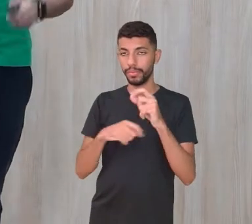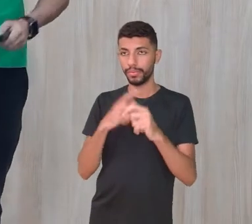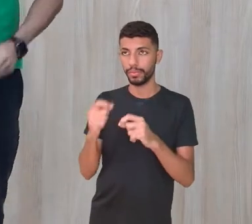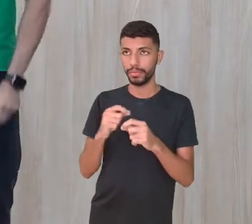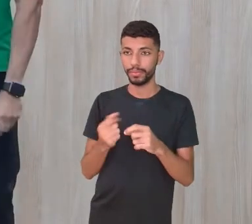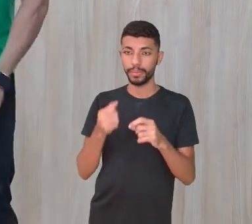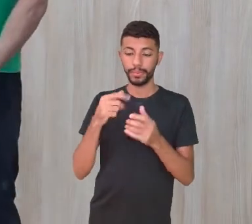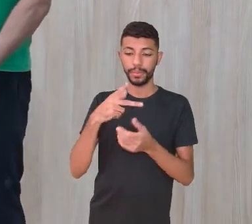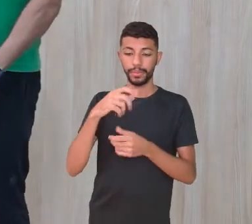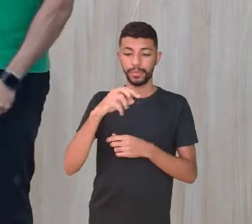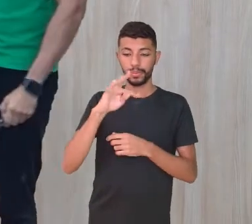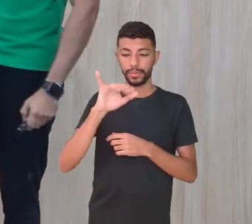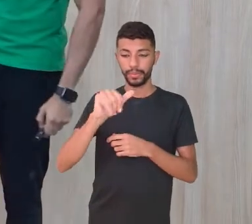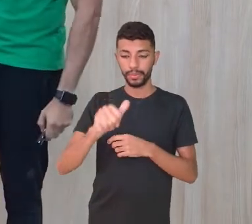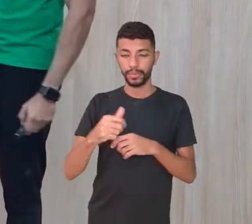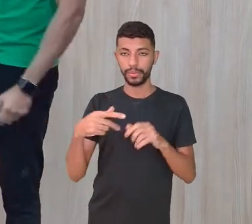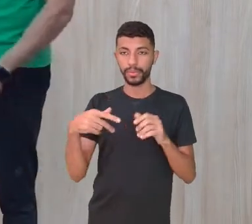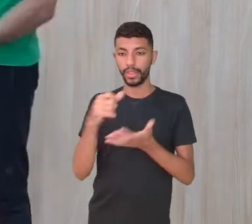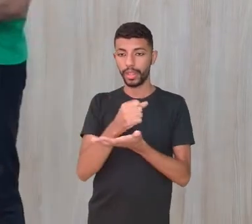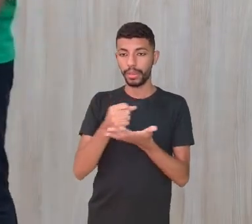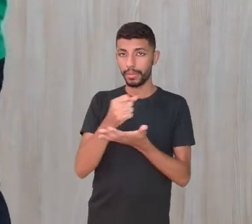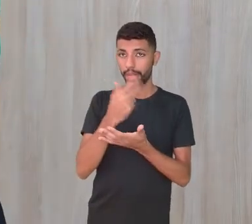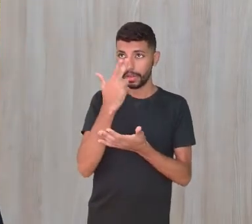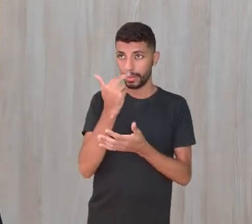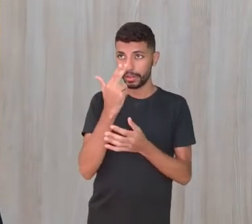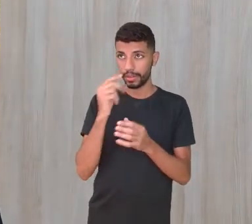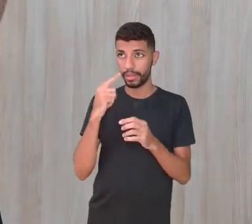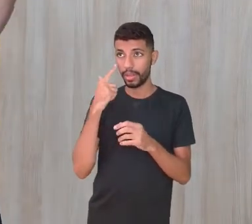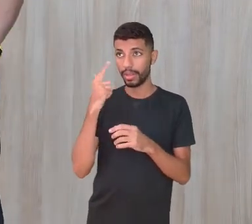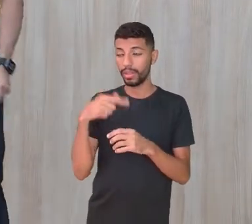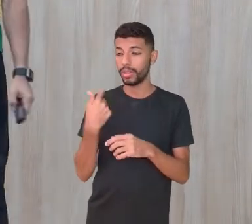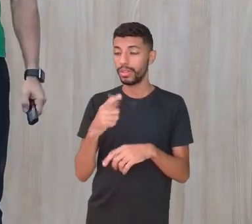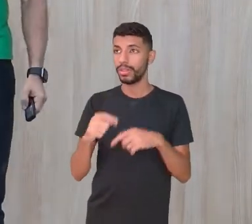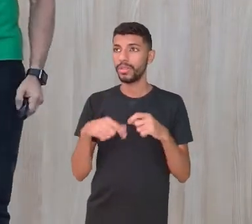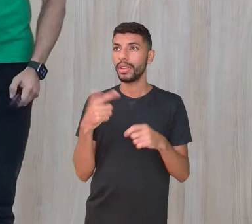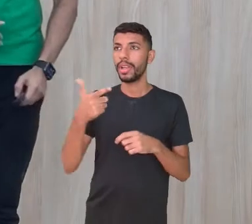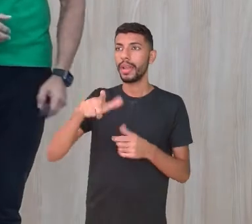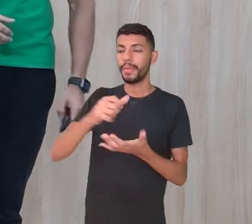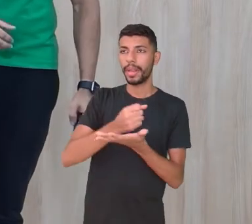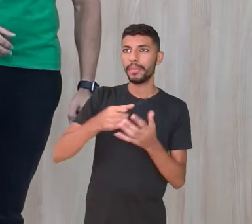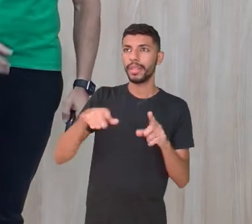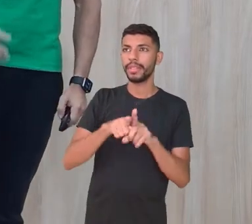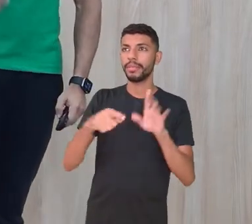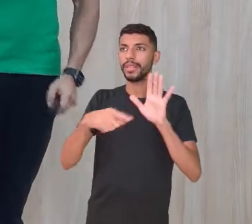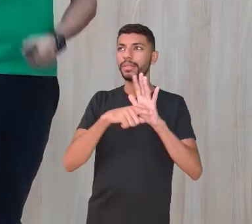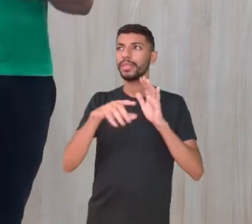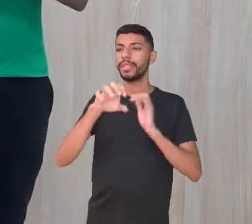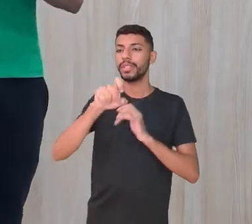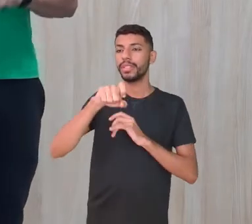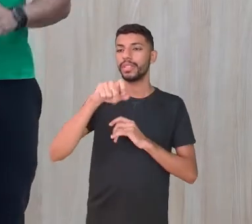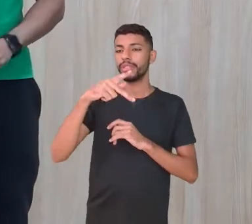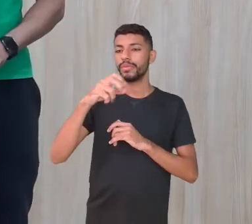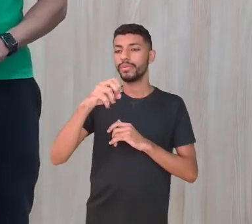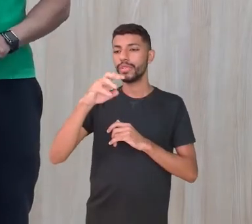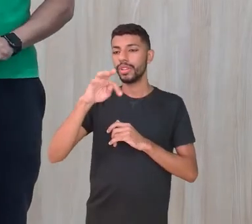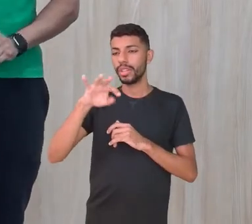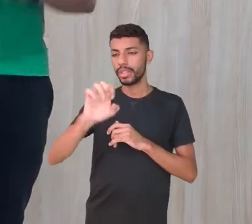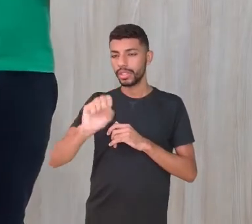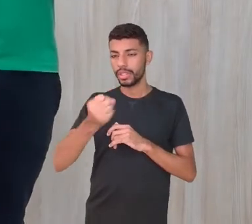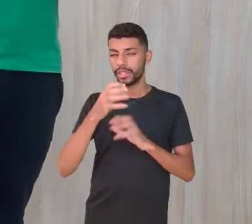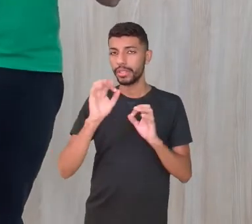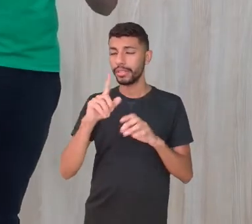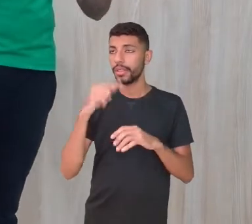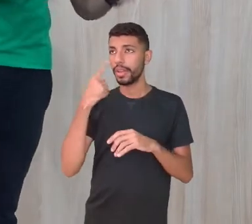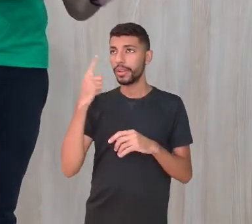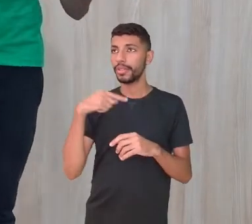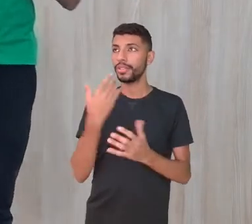mesma base, a gente repete a base e subtrai os expoentes. Então, já vimos aí na multiplicação, que